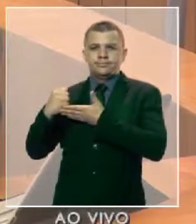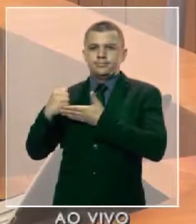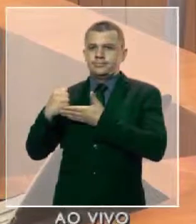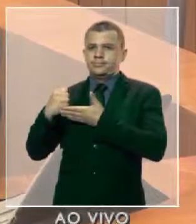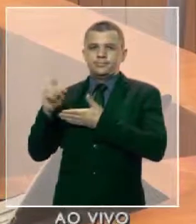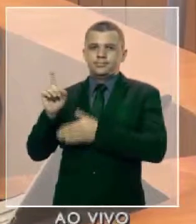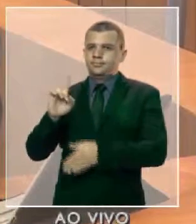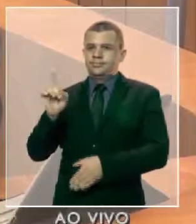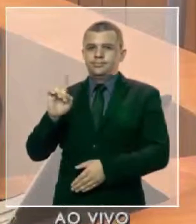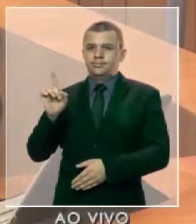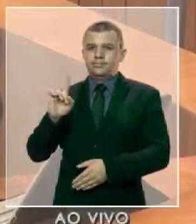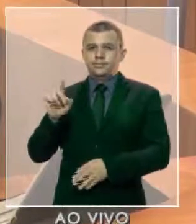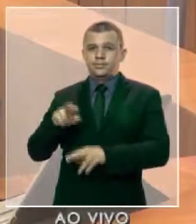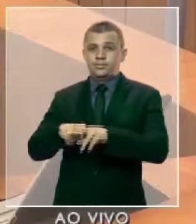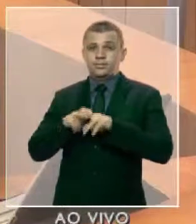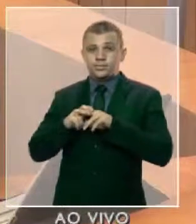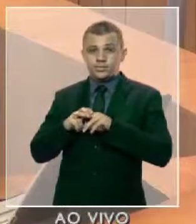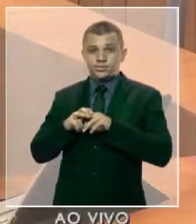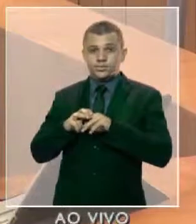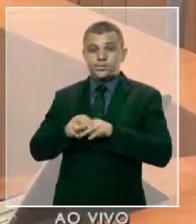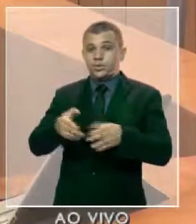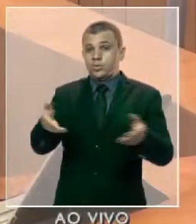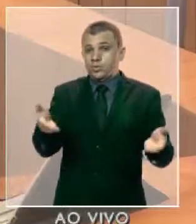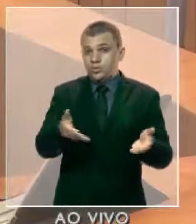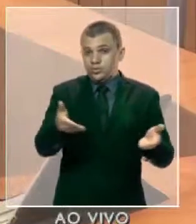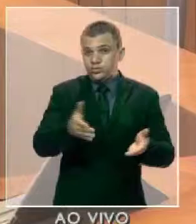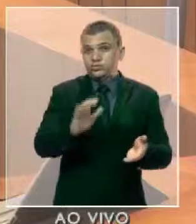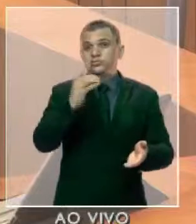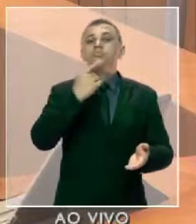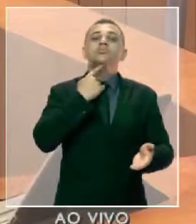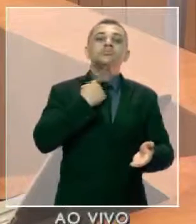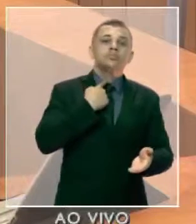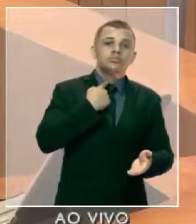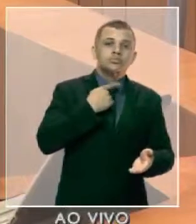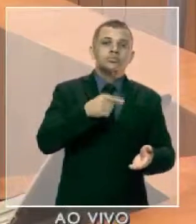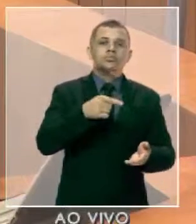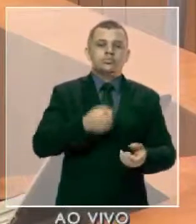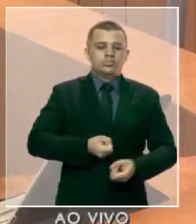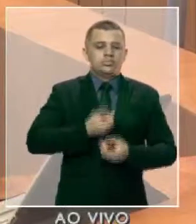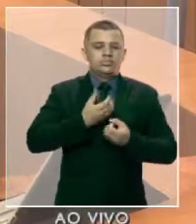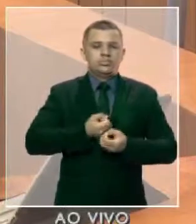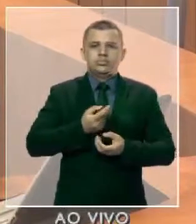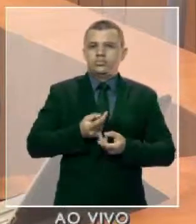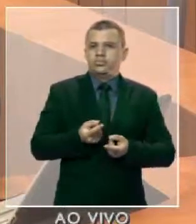pois ao fetiche do presente, poesia perene compraz.